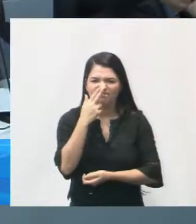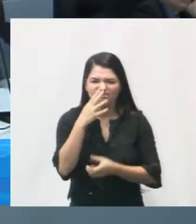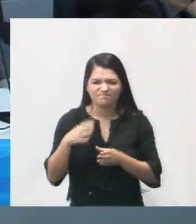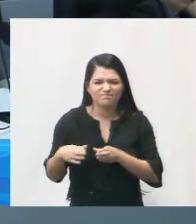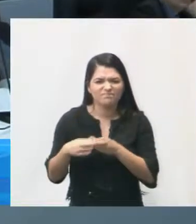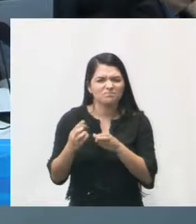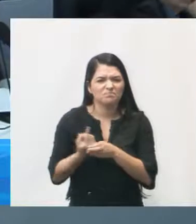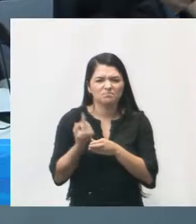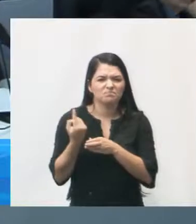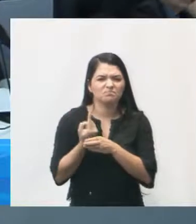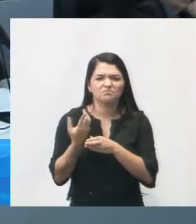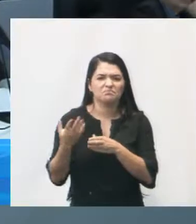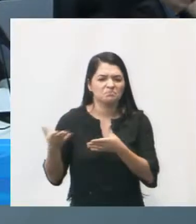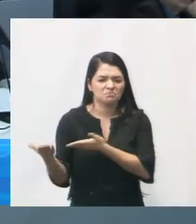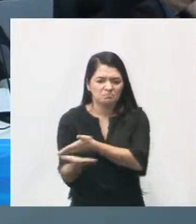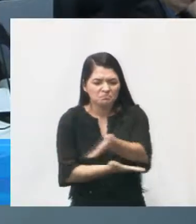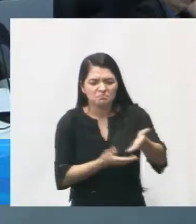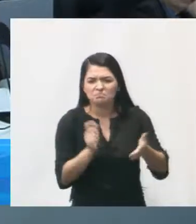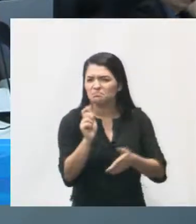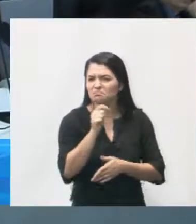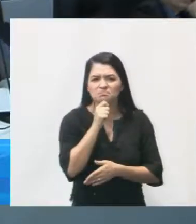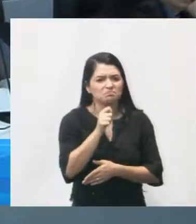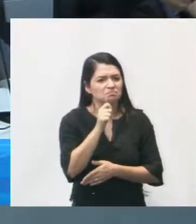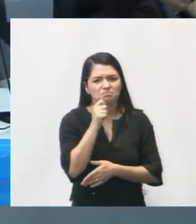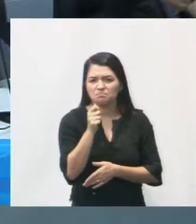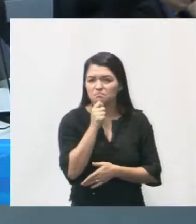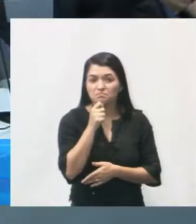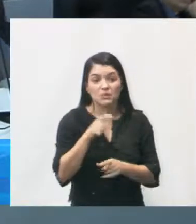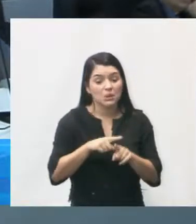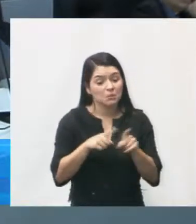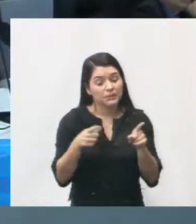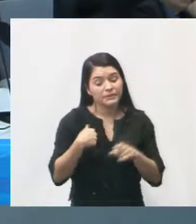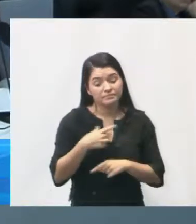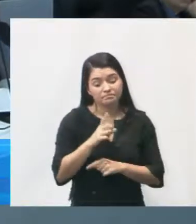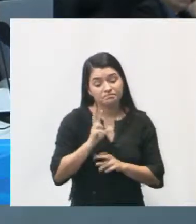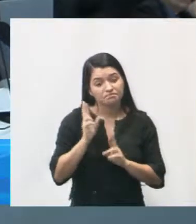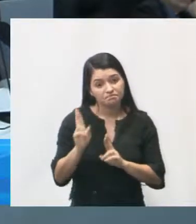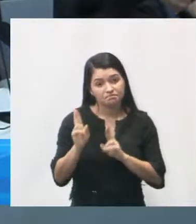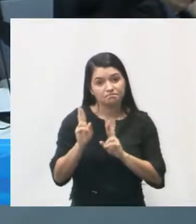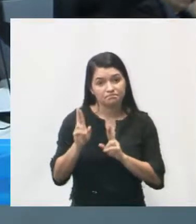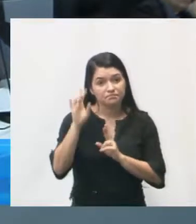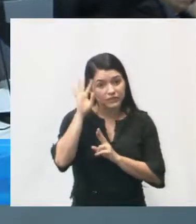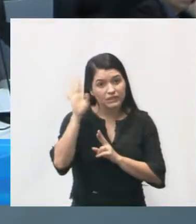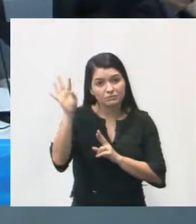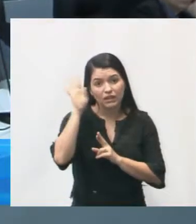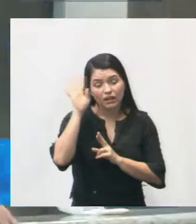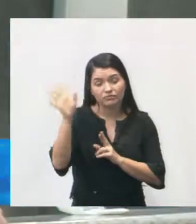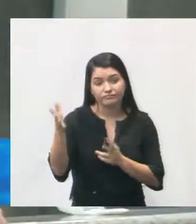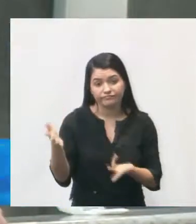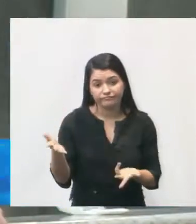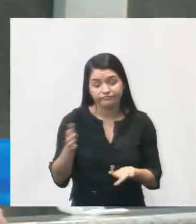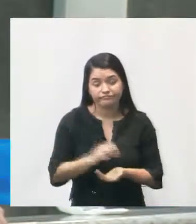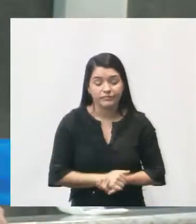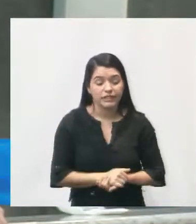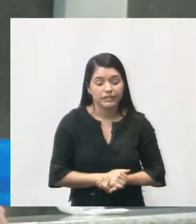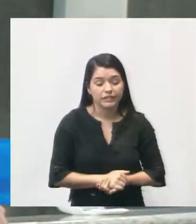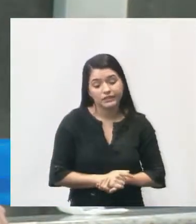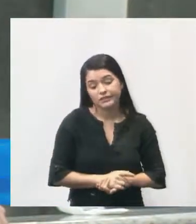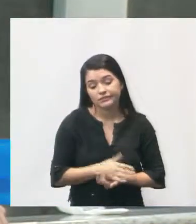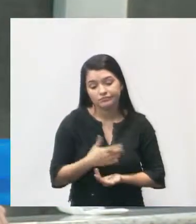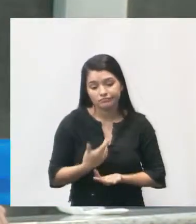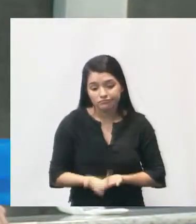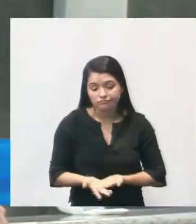nada compartilhada, mas fica a esperança, né, excelência? Fica a esperança de que, em